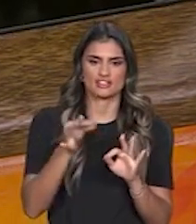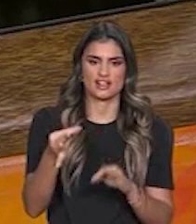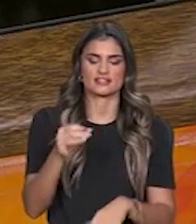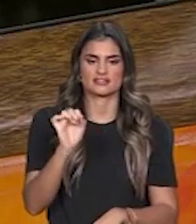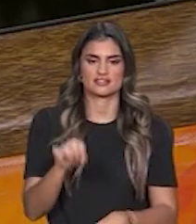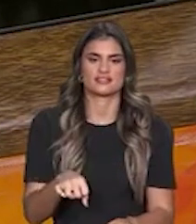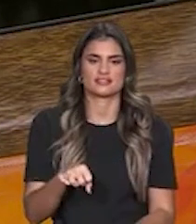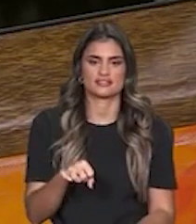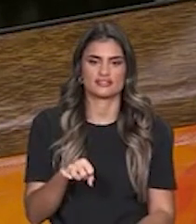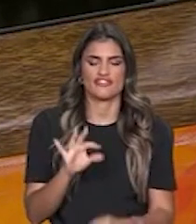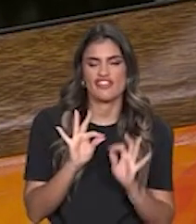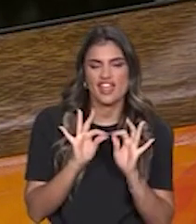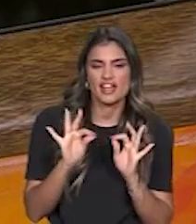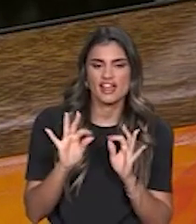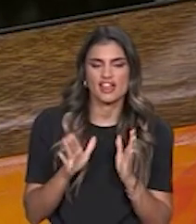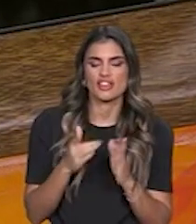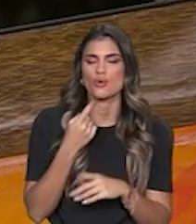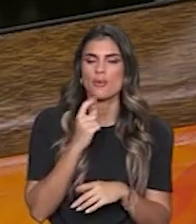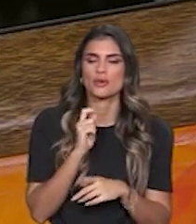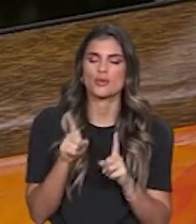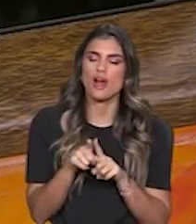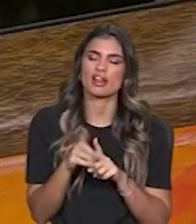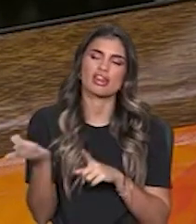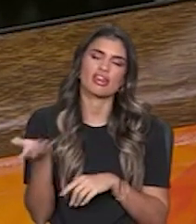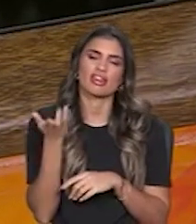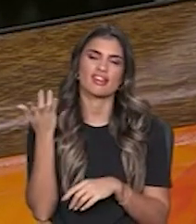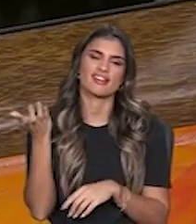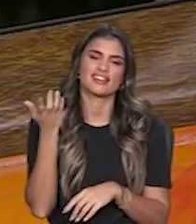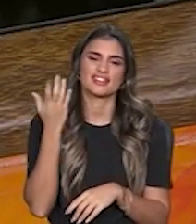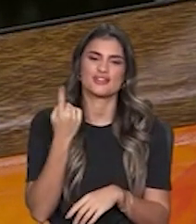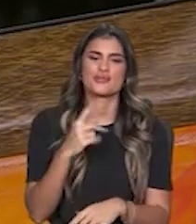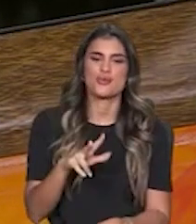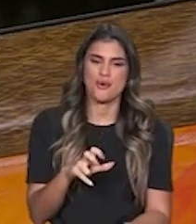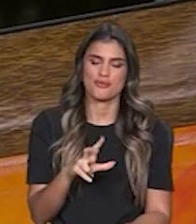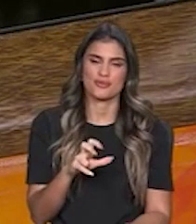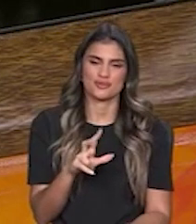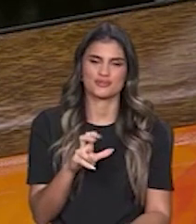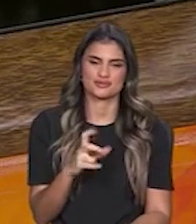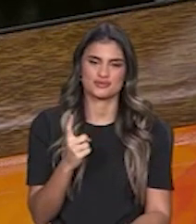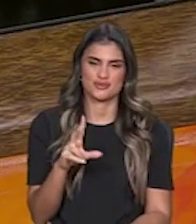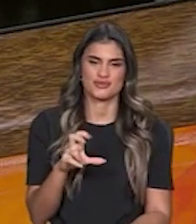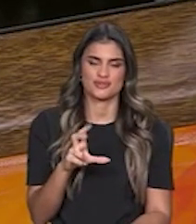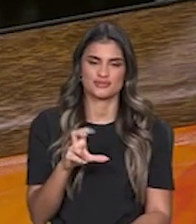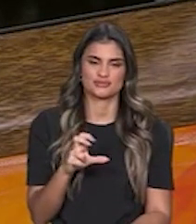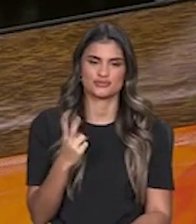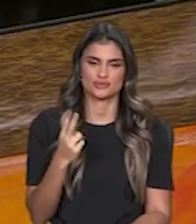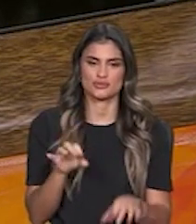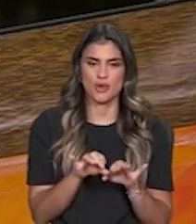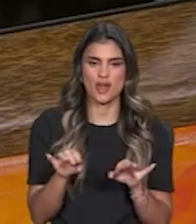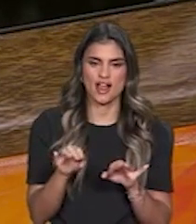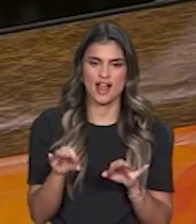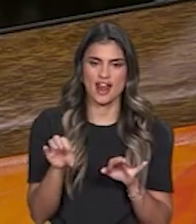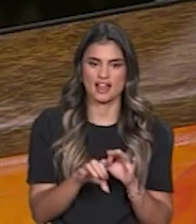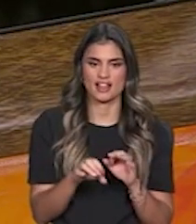Uma casca, não é? Casca é para lhe dar um nome, para lhe dar um nome mais gourmet. Um ovo, senão o que seria da rabanada. Dois paus de canela.